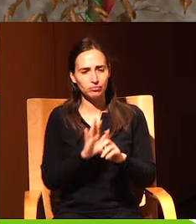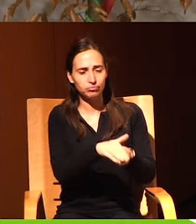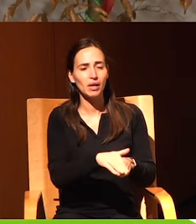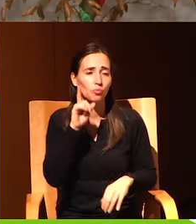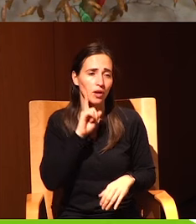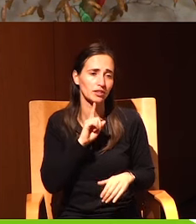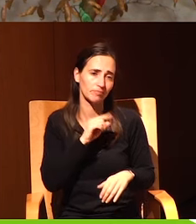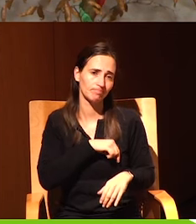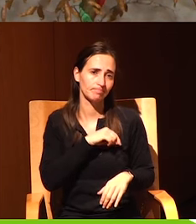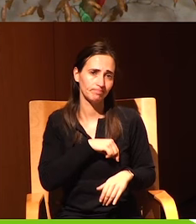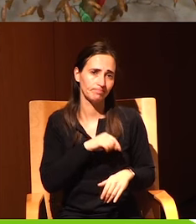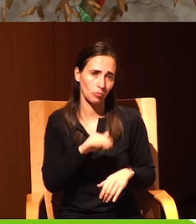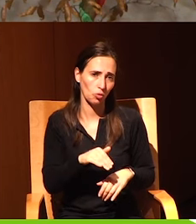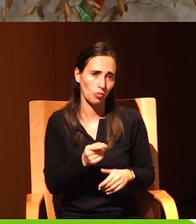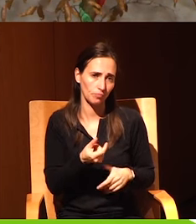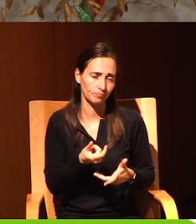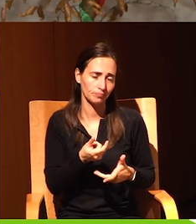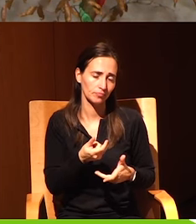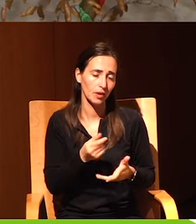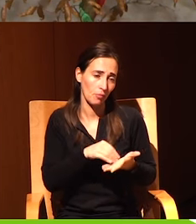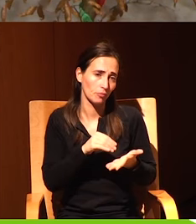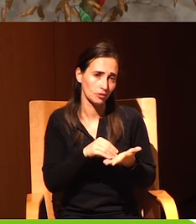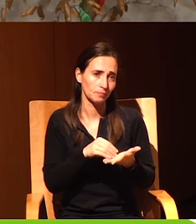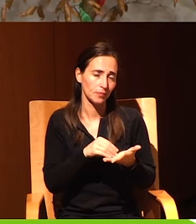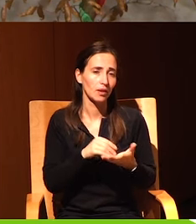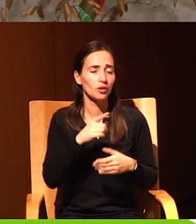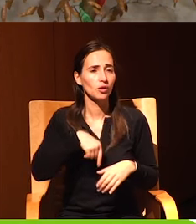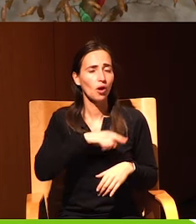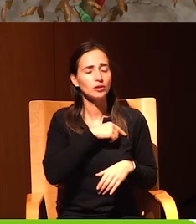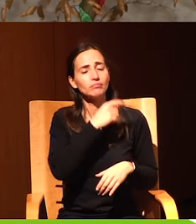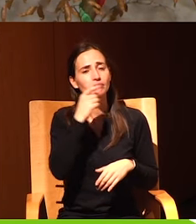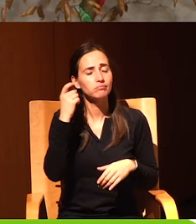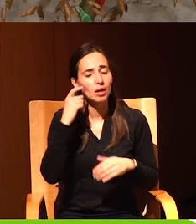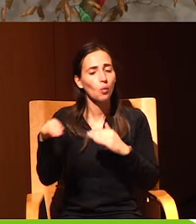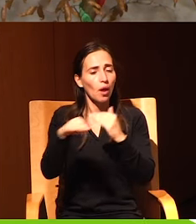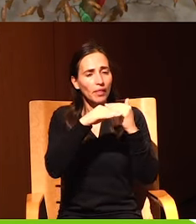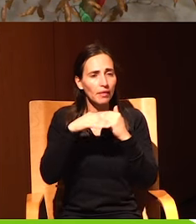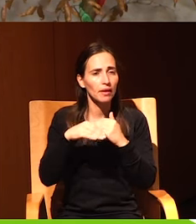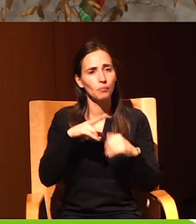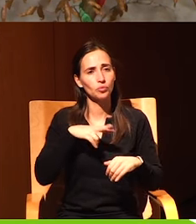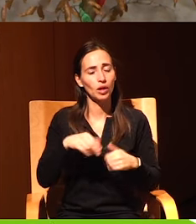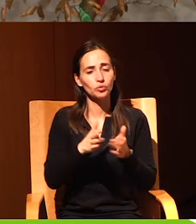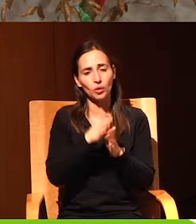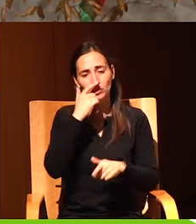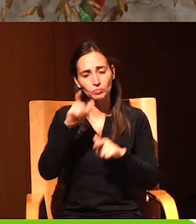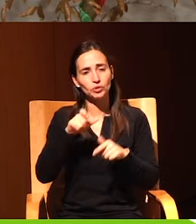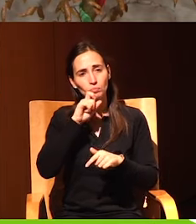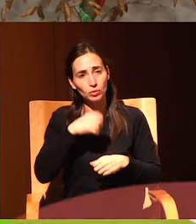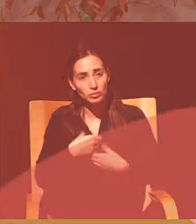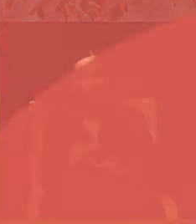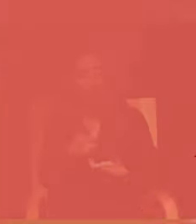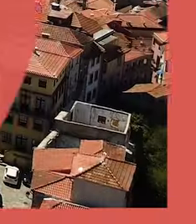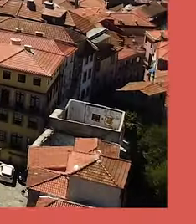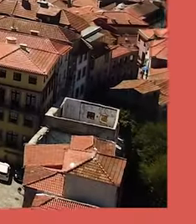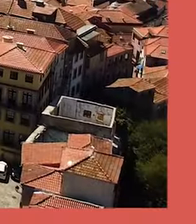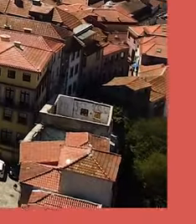ciganobaralhos o nosso contrato com o futuro é também um compromisso com a igualdade e com Portugal onde todas as pessoas possam ser quem são aonde quer que